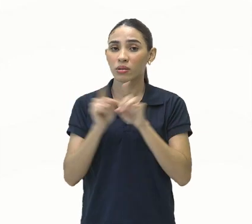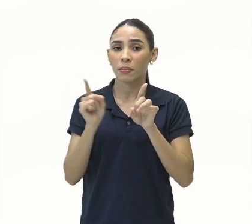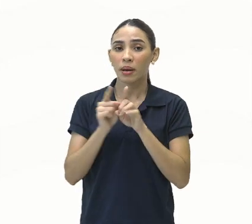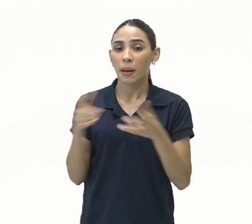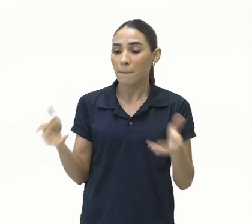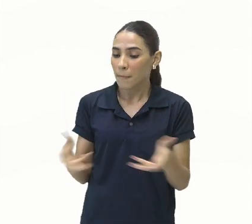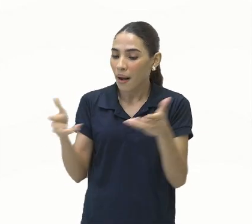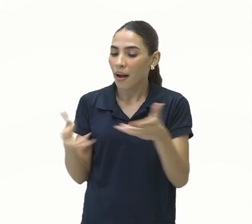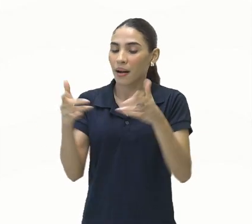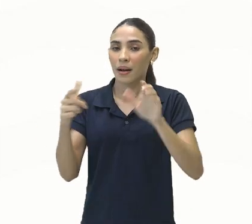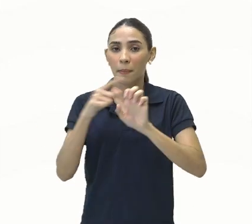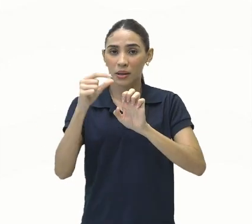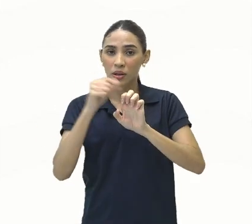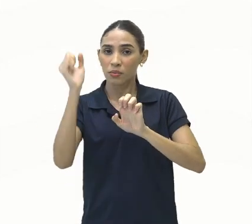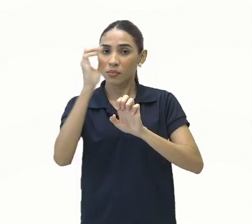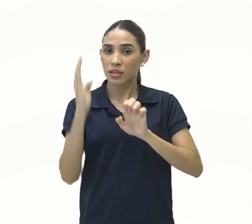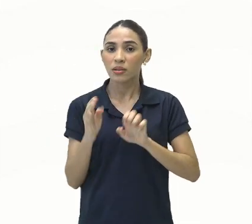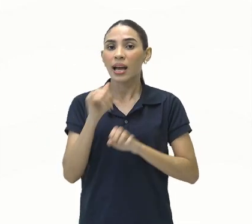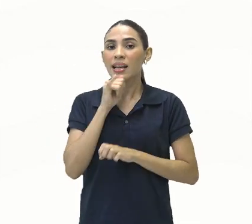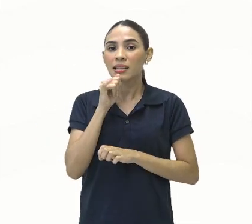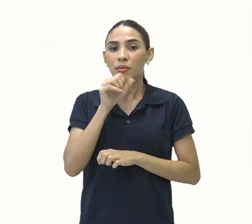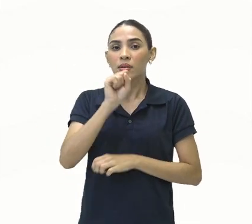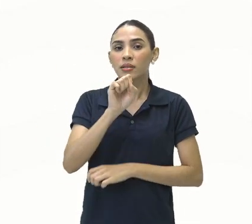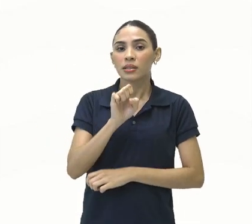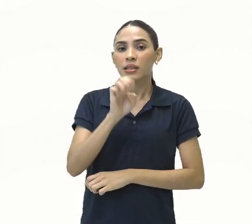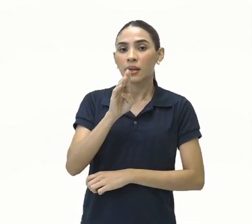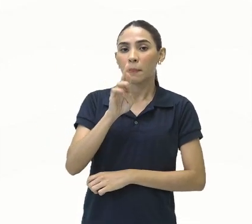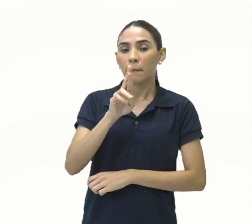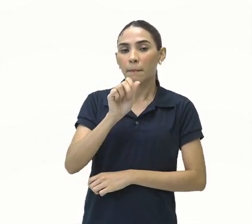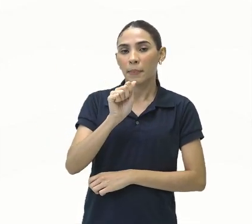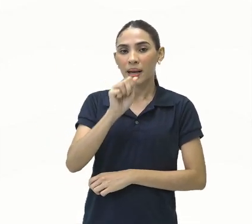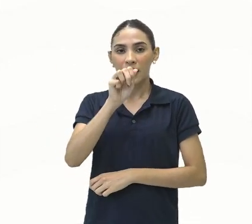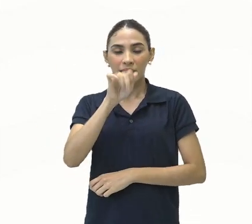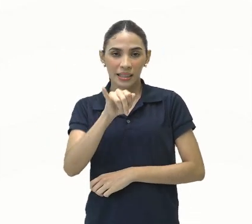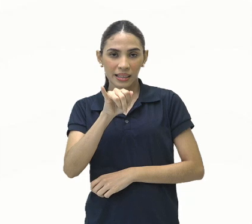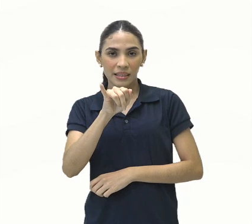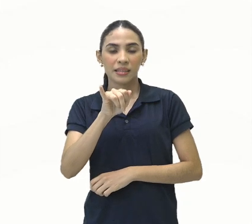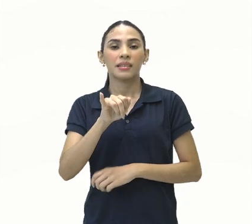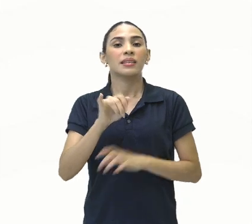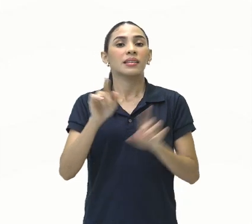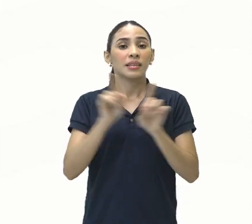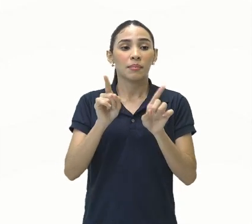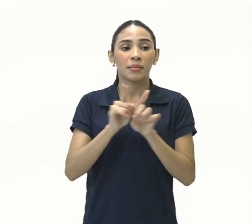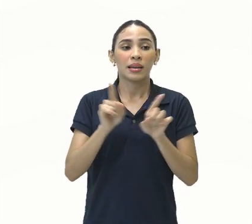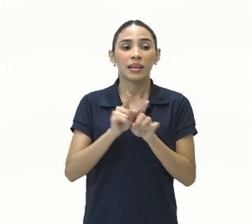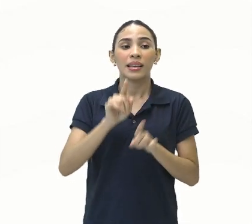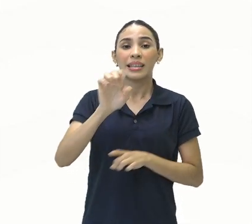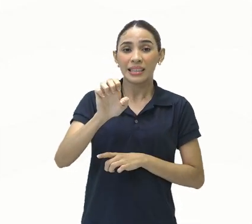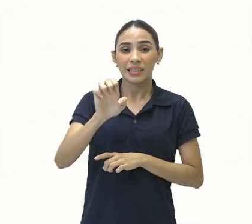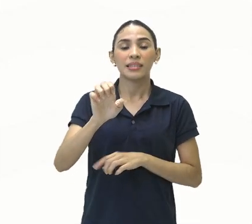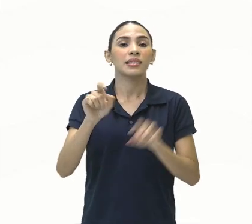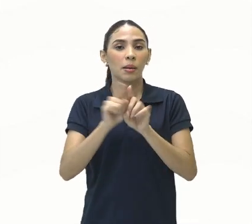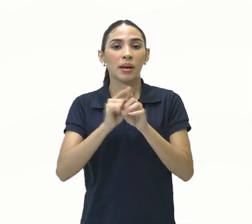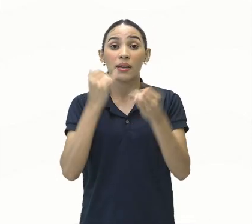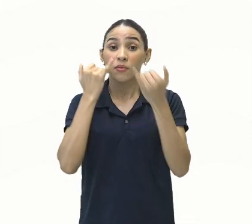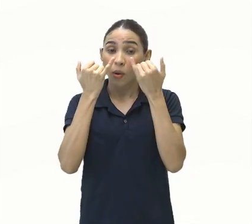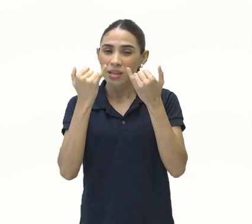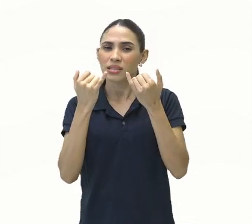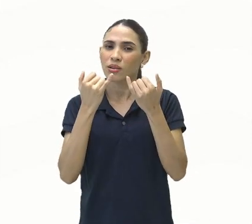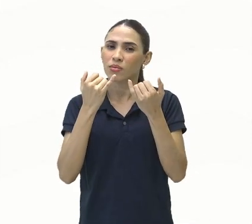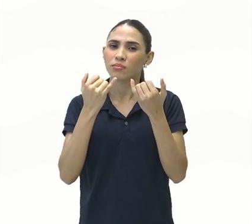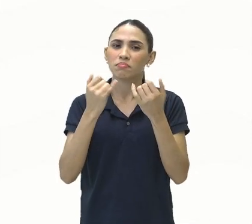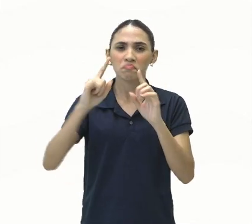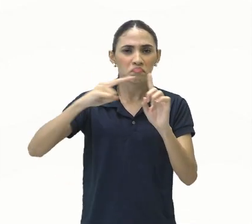coisa do empreendedorismo no Brasil, como é o caso do Sebrae, né? A gente tem ali, então, dados que trazem mesmo uma perspectiva muito positiva